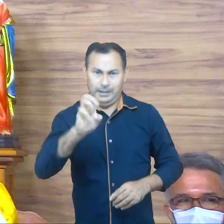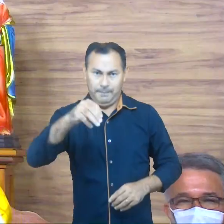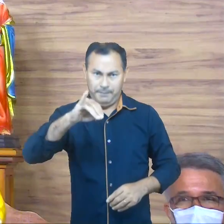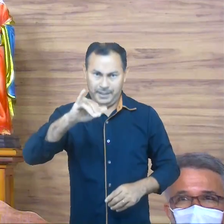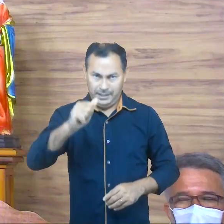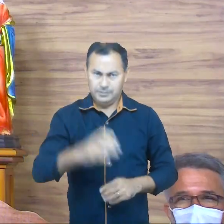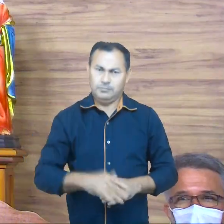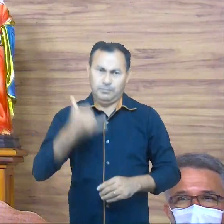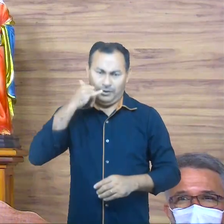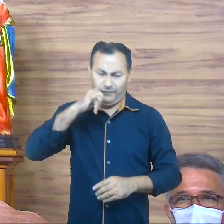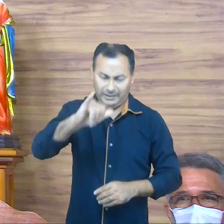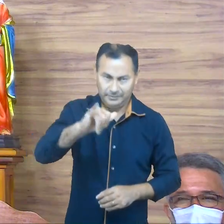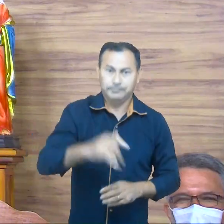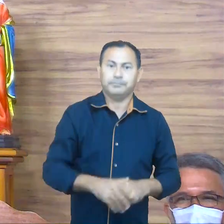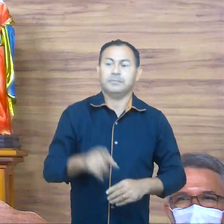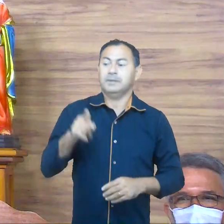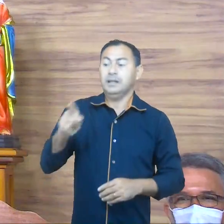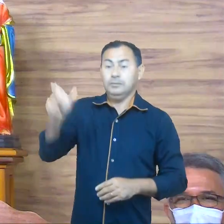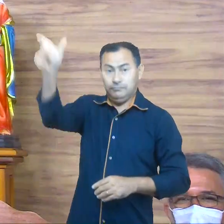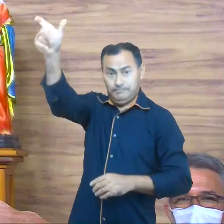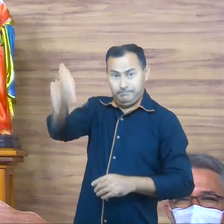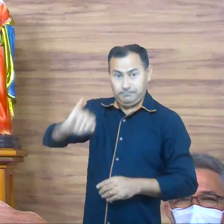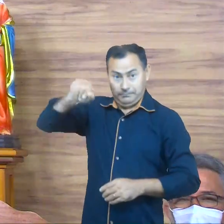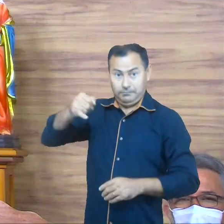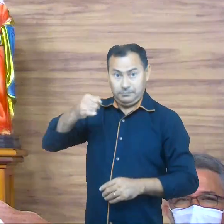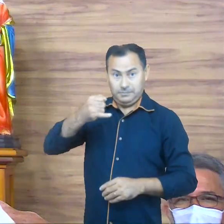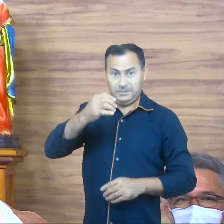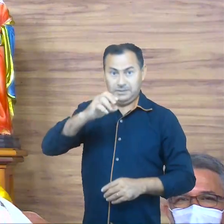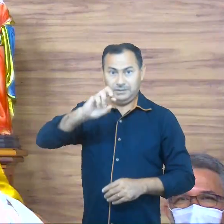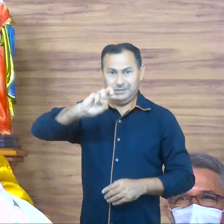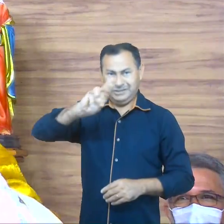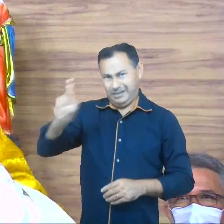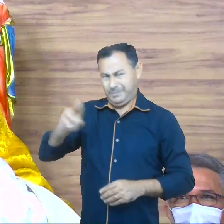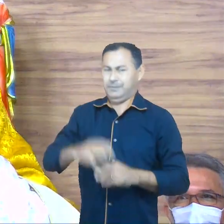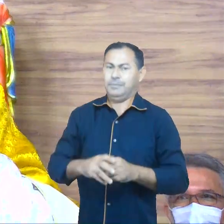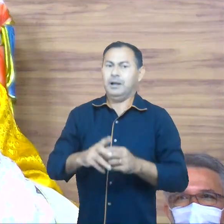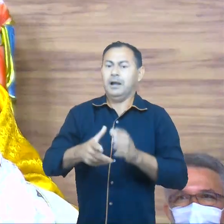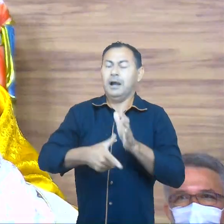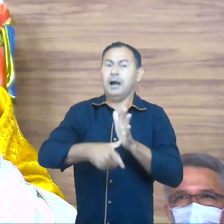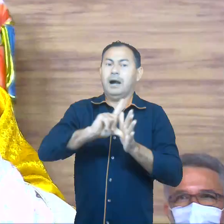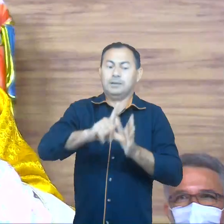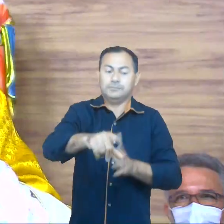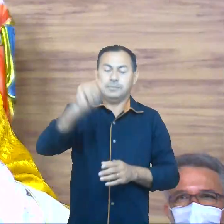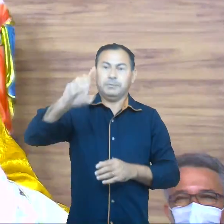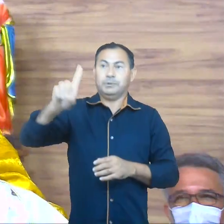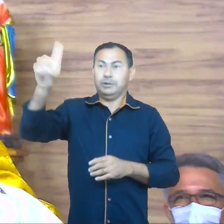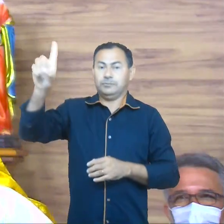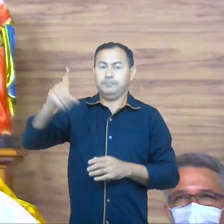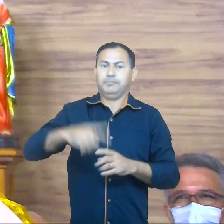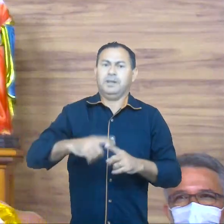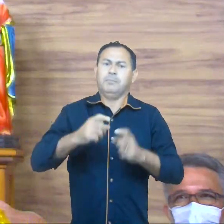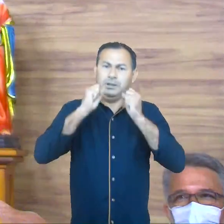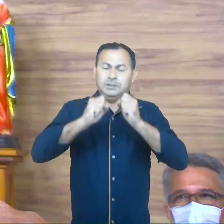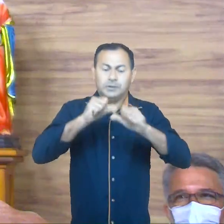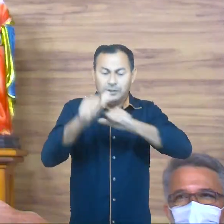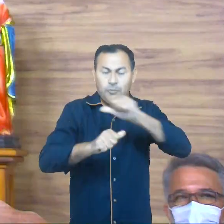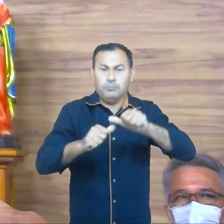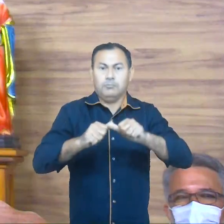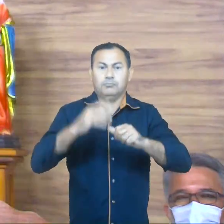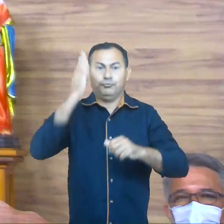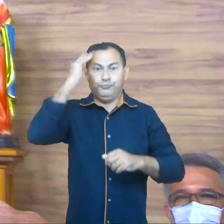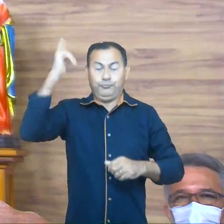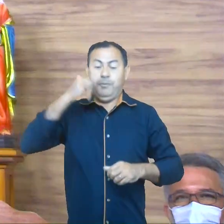Profeta Jeremias, antes de ser designado por Deus para ser um grande profeta, ele